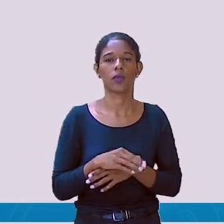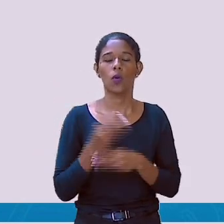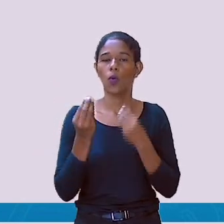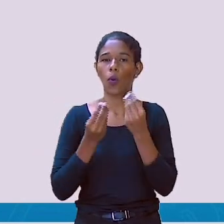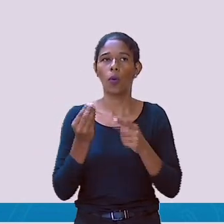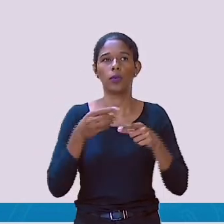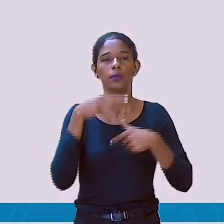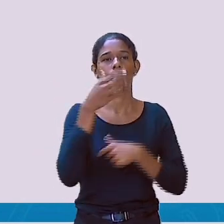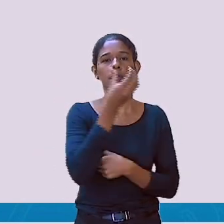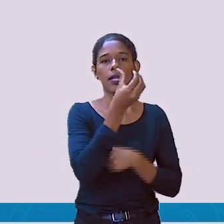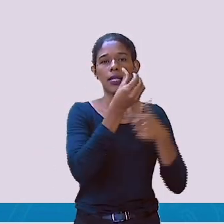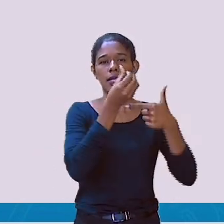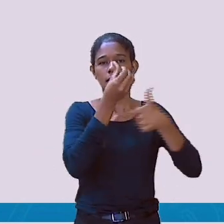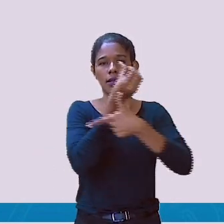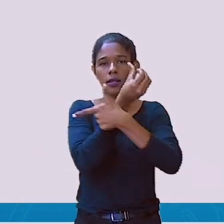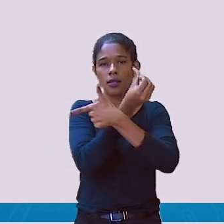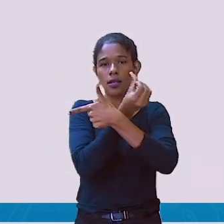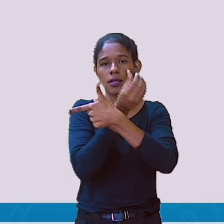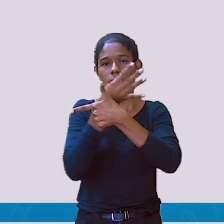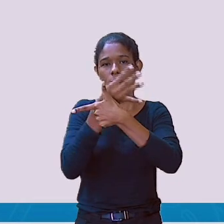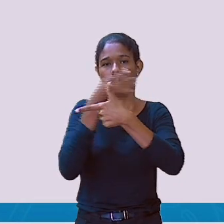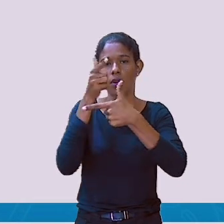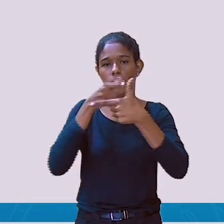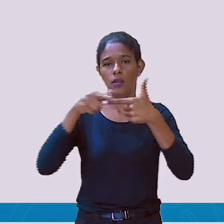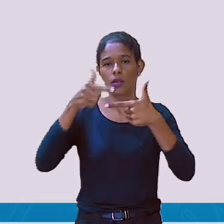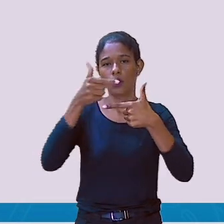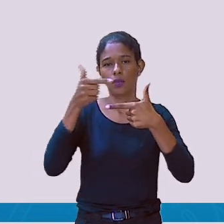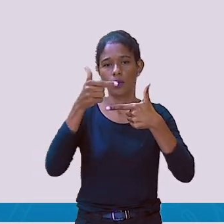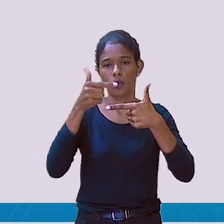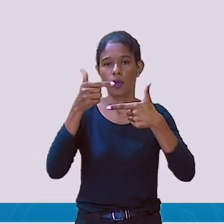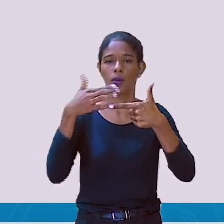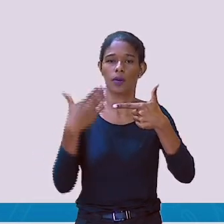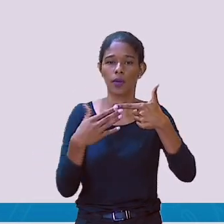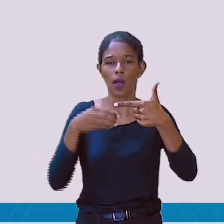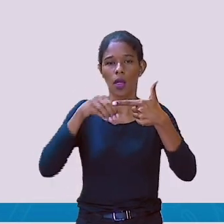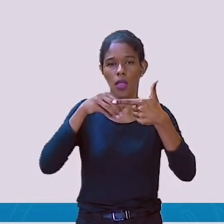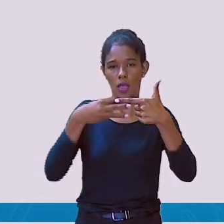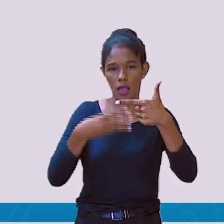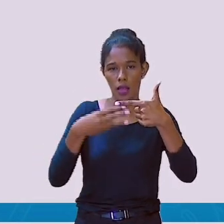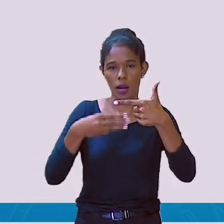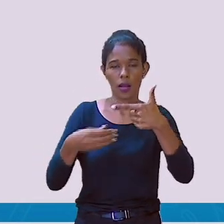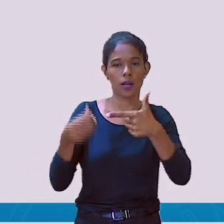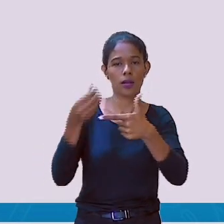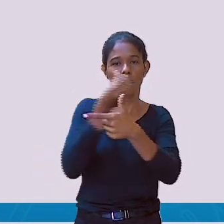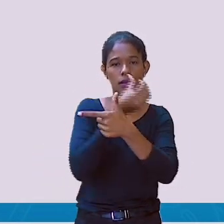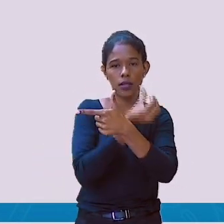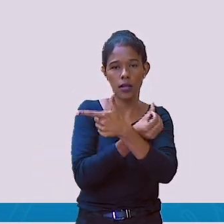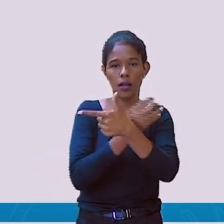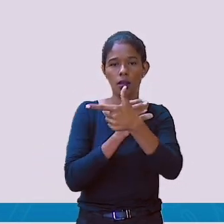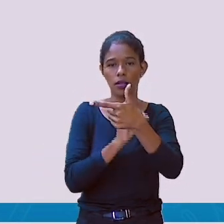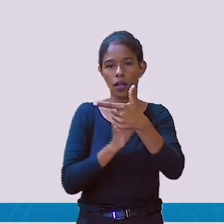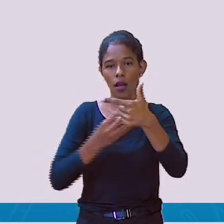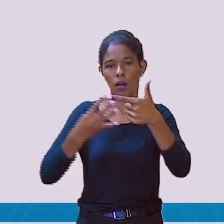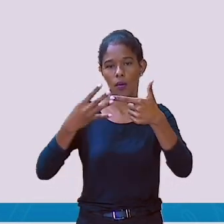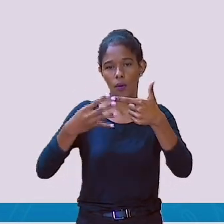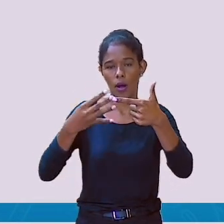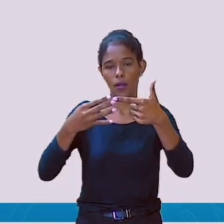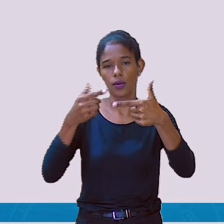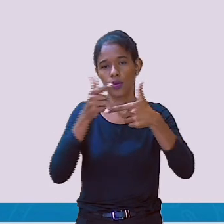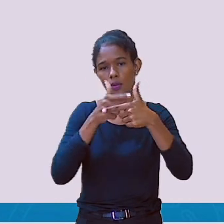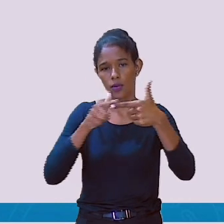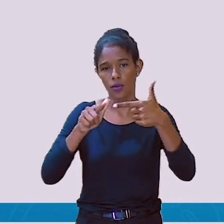6 dividido por 2, 3, 0. 4 dividido por 2,